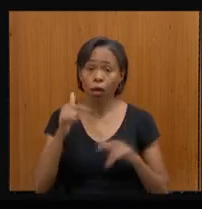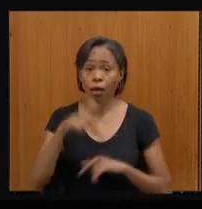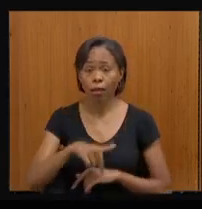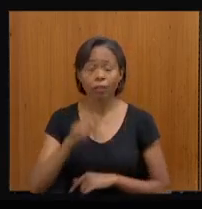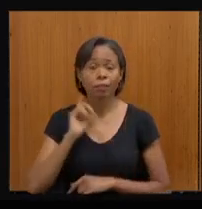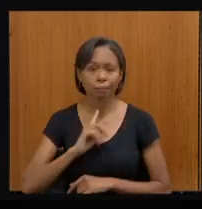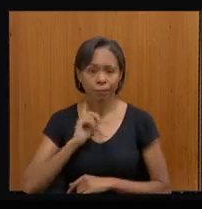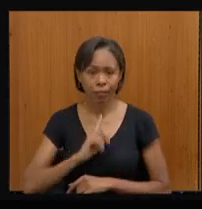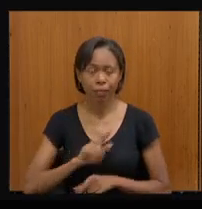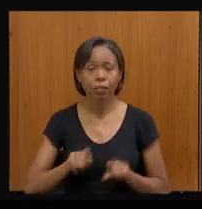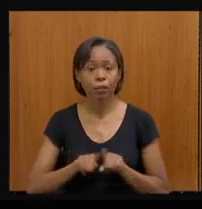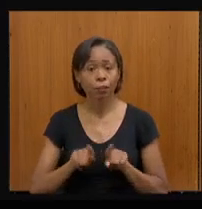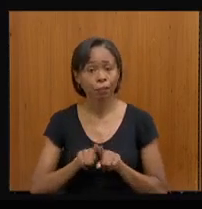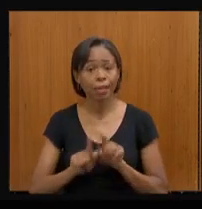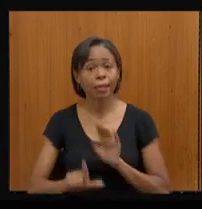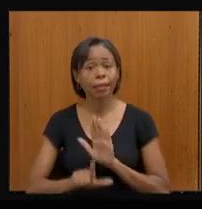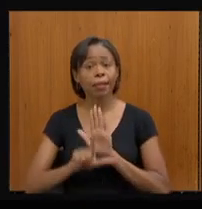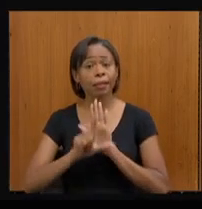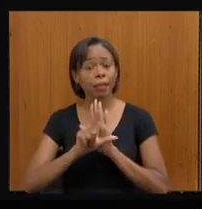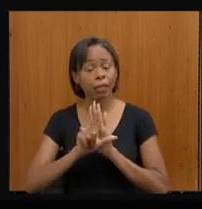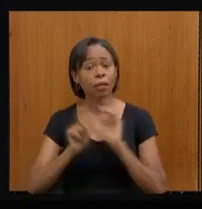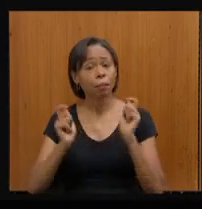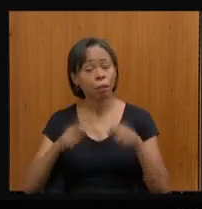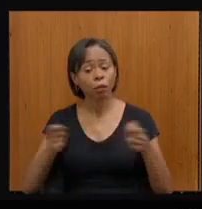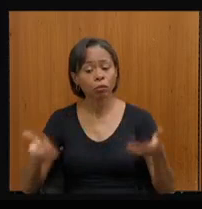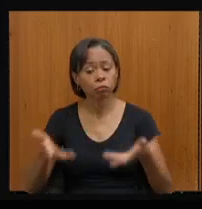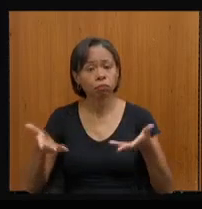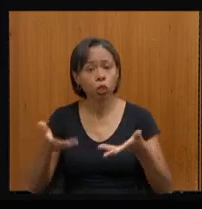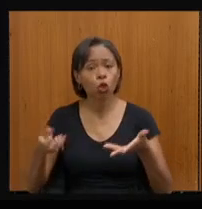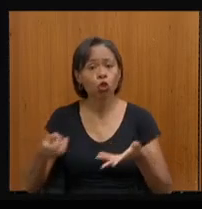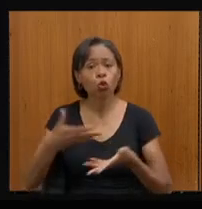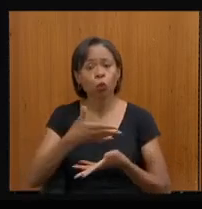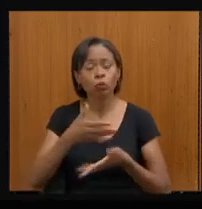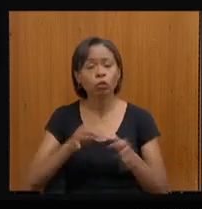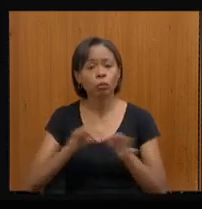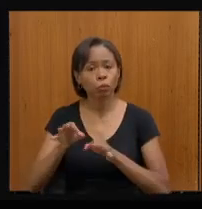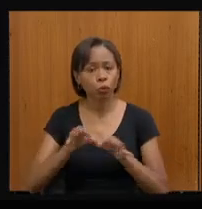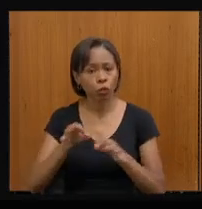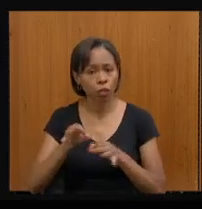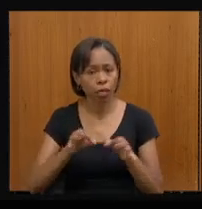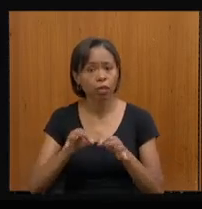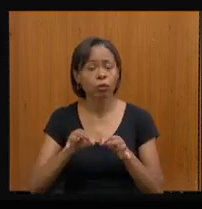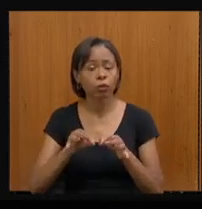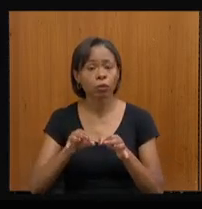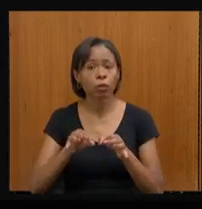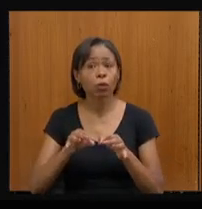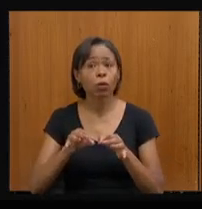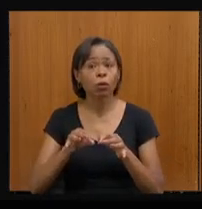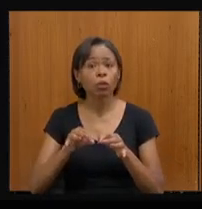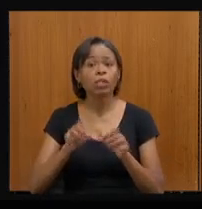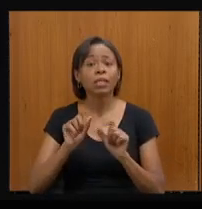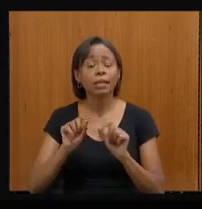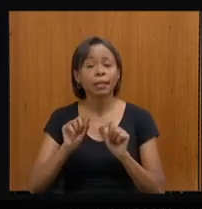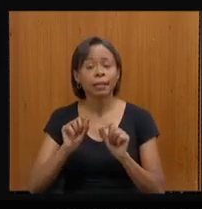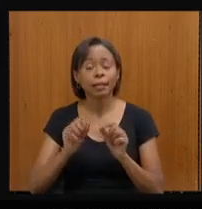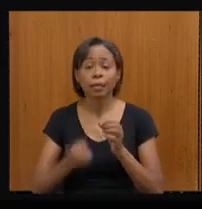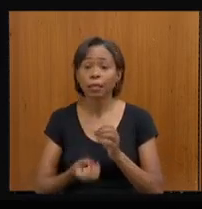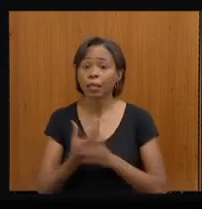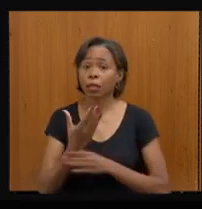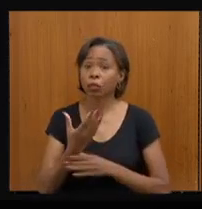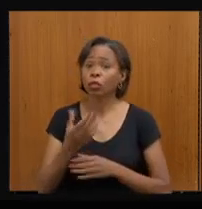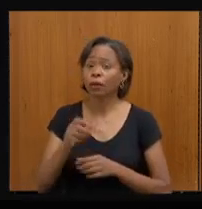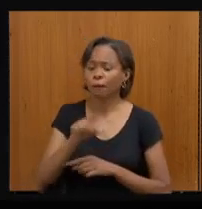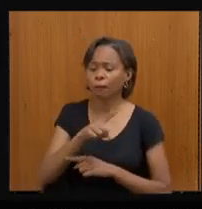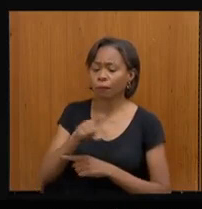leis que visam o estímulo estímulo alguns projetos de fabricação de fertilizantes com base em